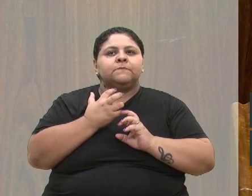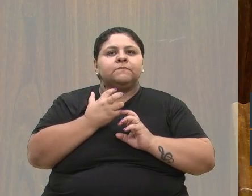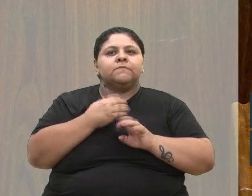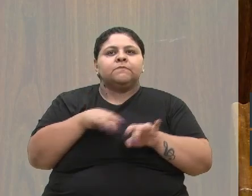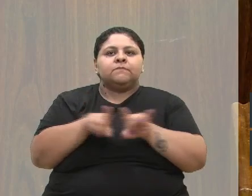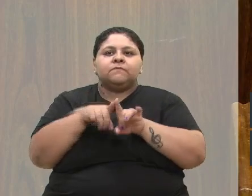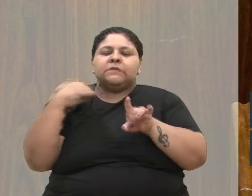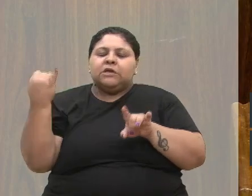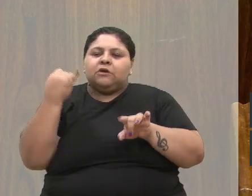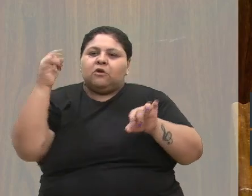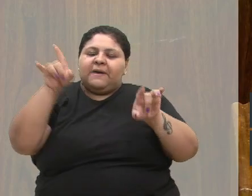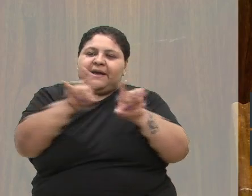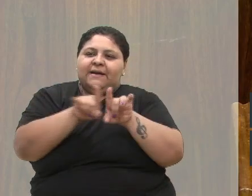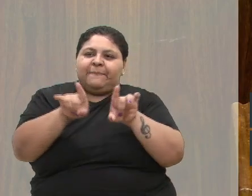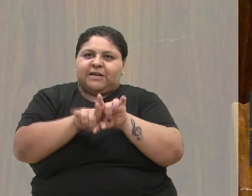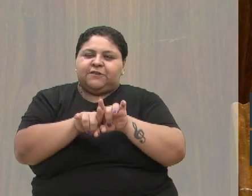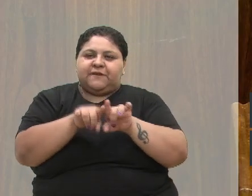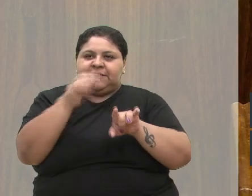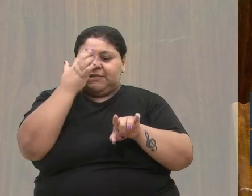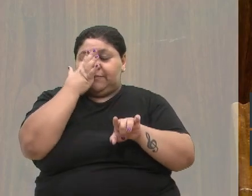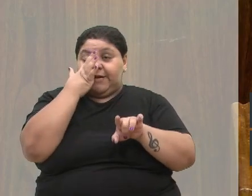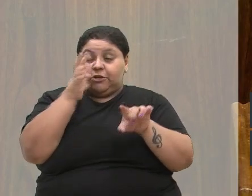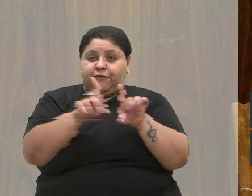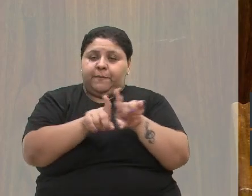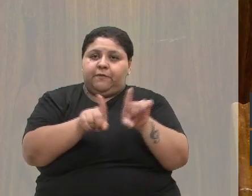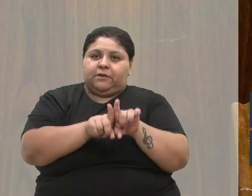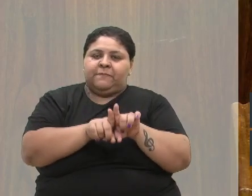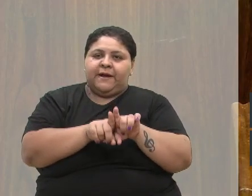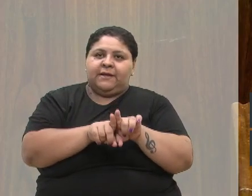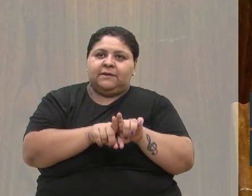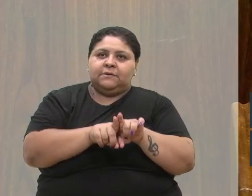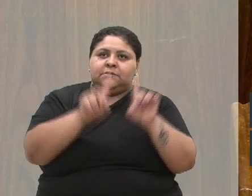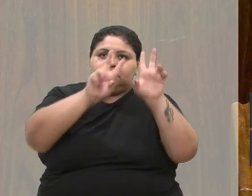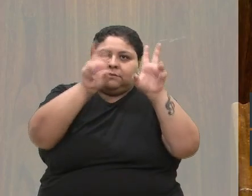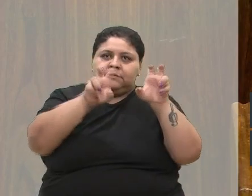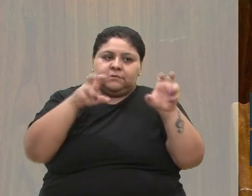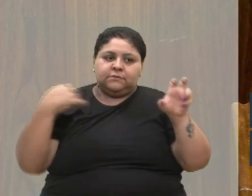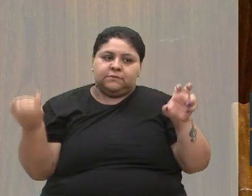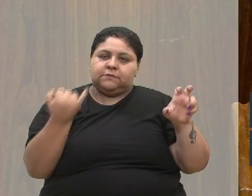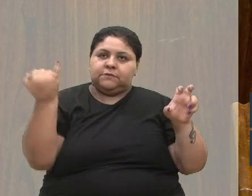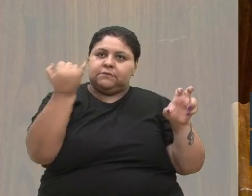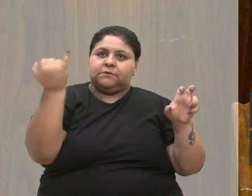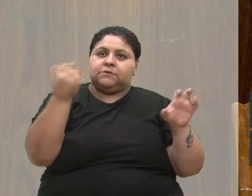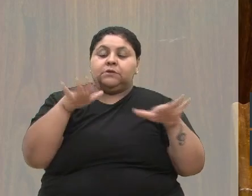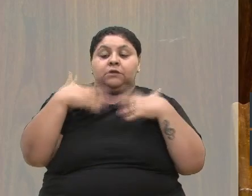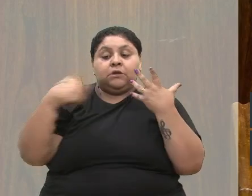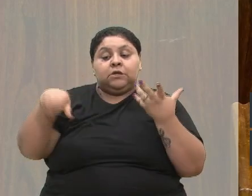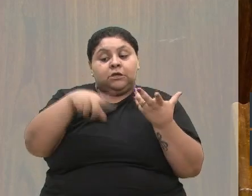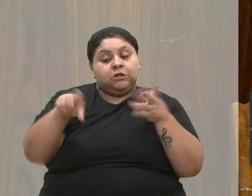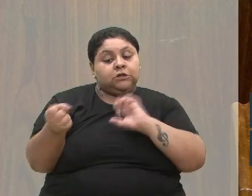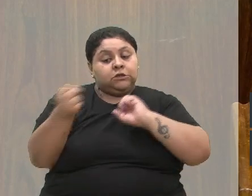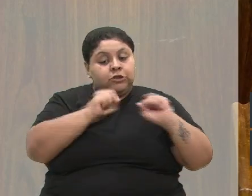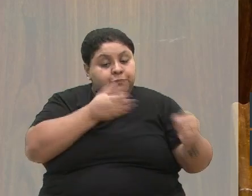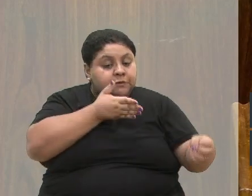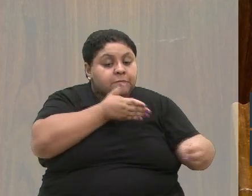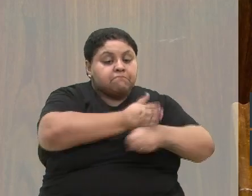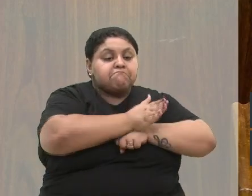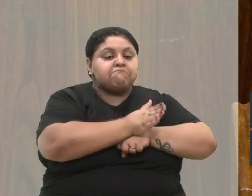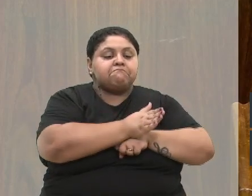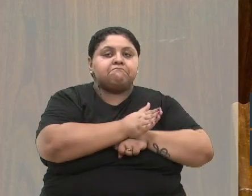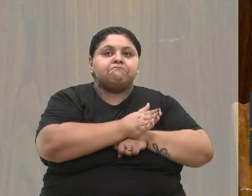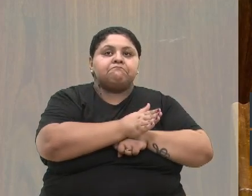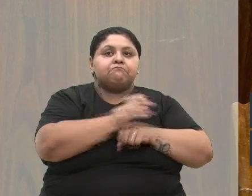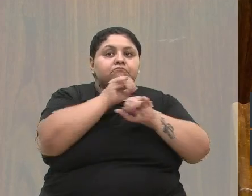importância que esse tema de fato tem. Então, parabéns por abordar esse tema em tribuna. Então, que a gente possa participar, que a gente